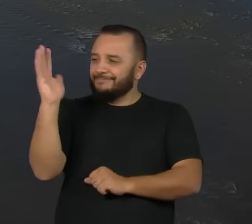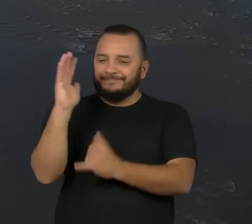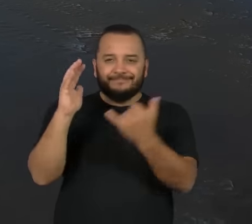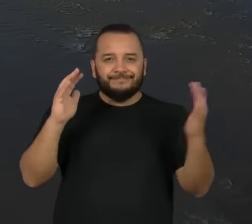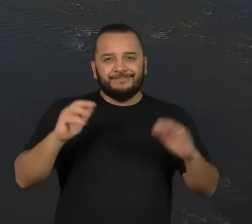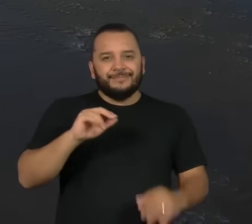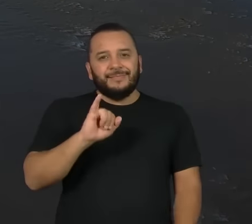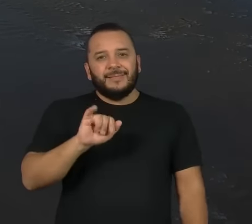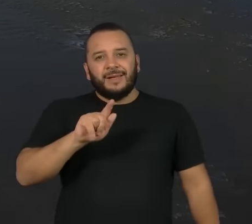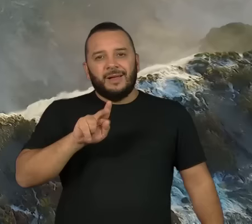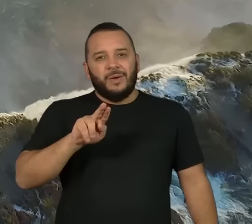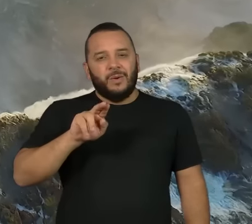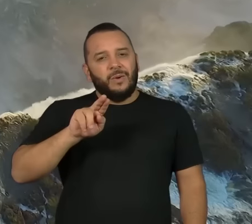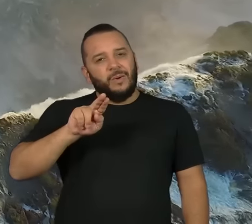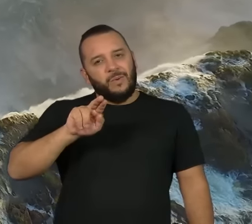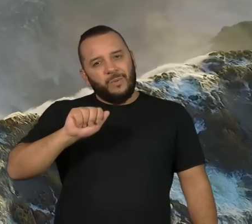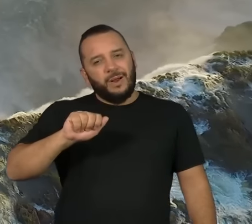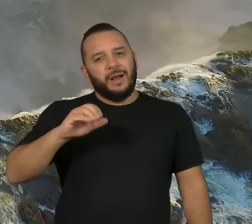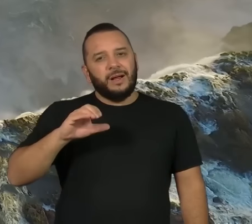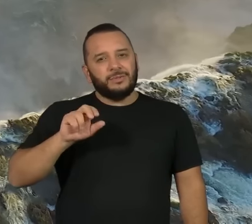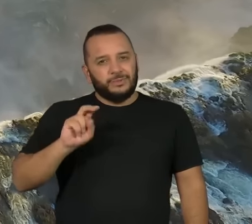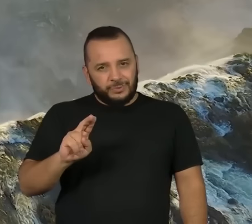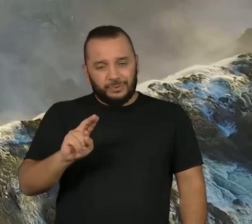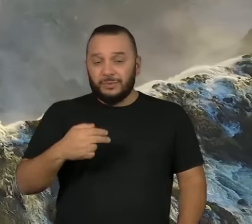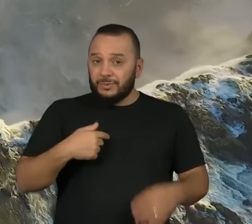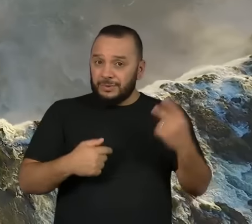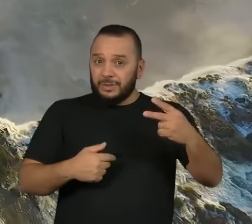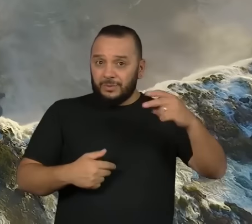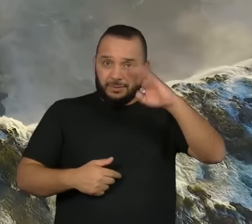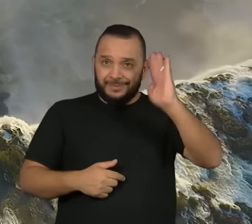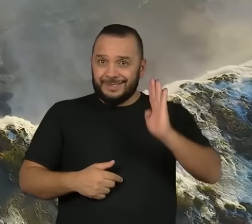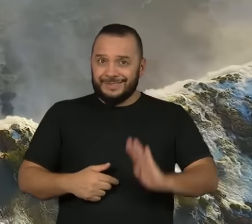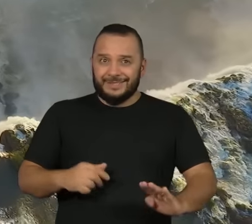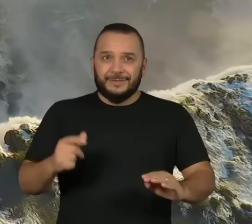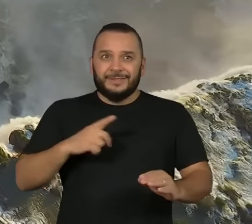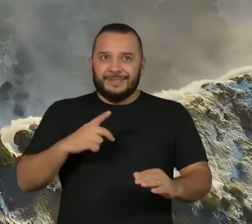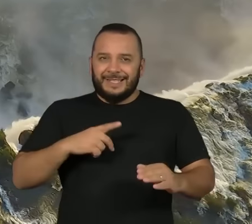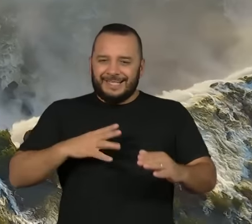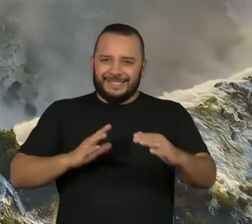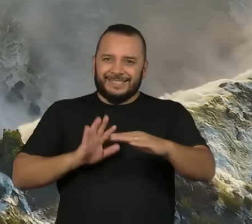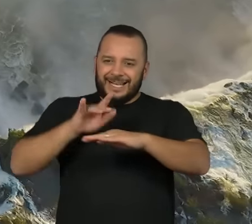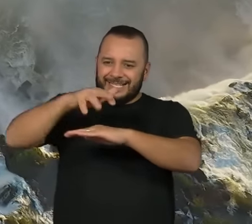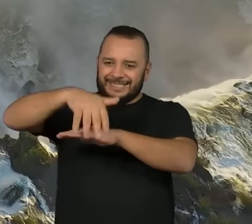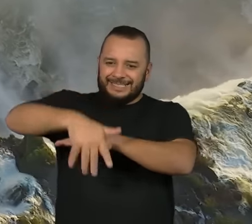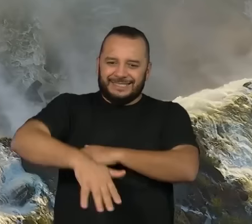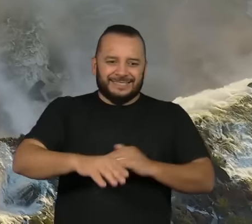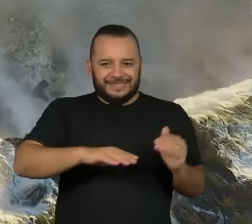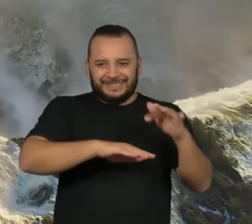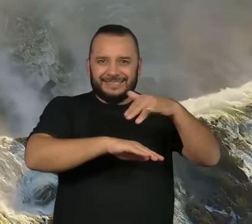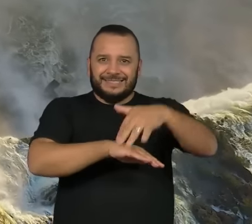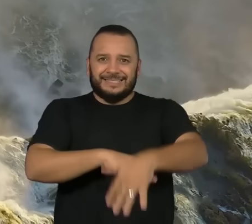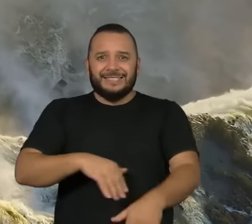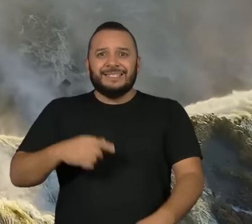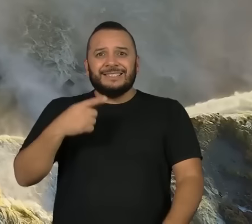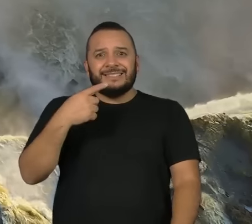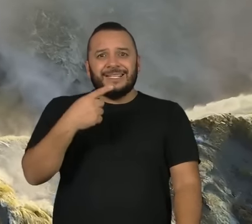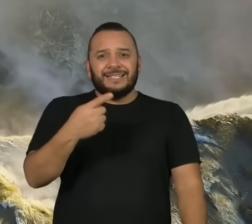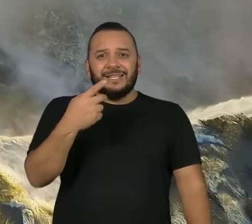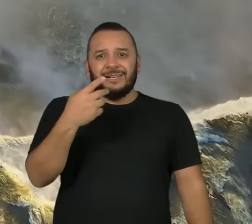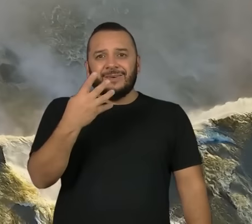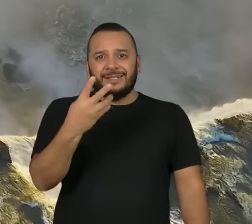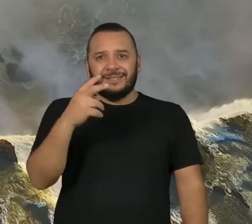Iguaçu, o segundo do Brasil. A natureza esculpiu estas fendas há muito tempo, entre 145